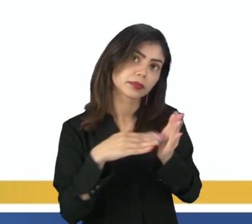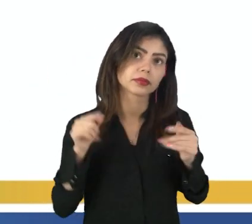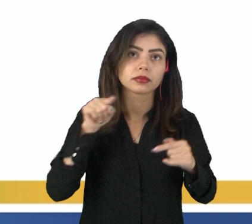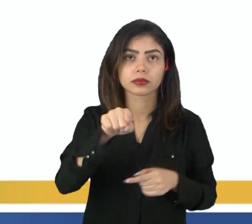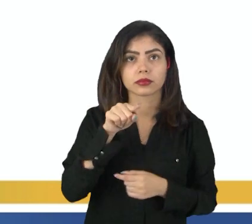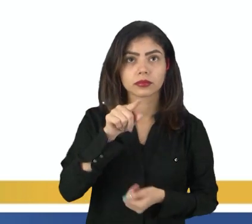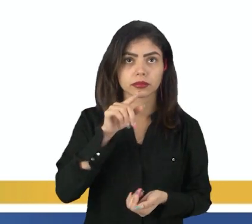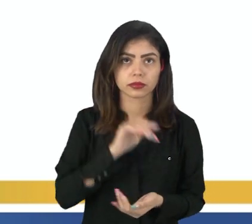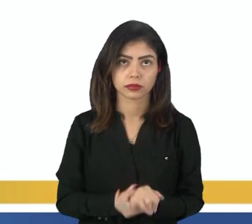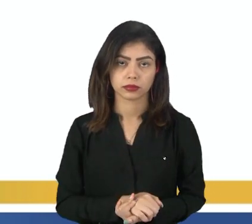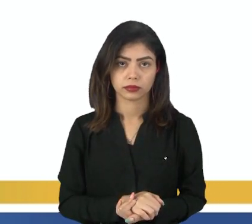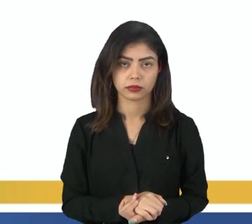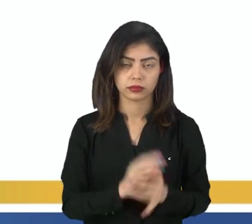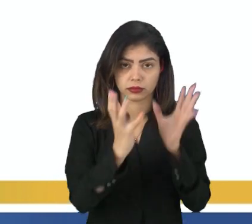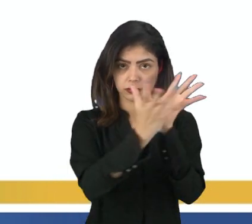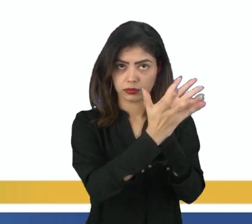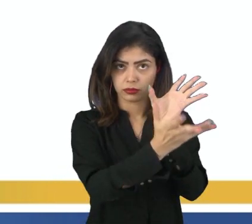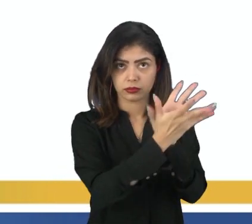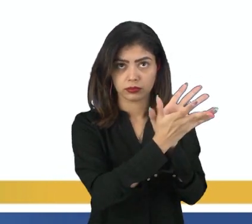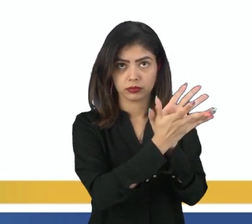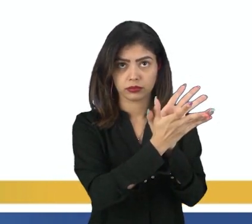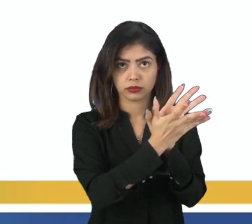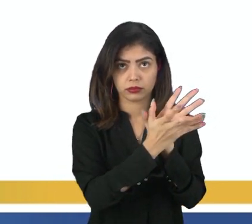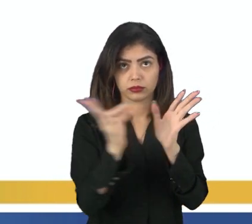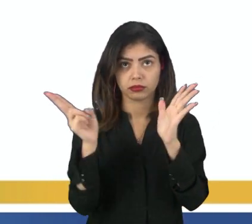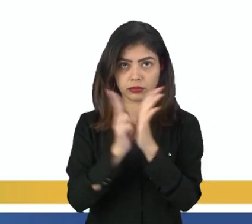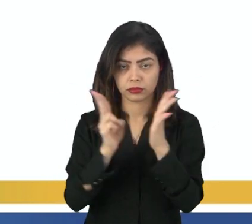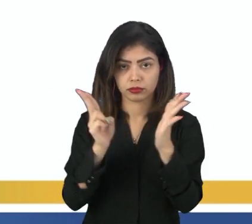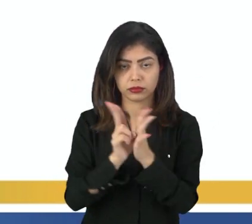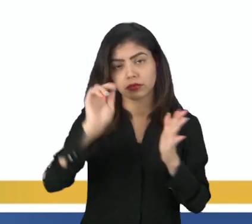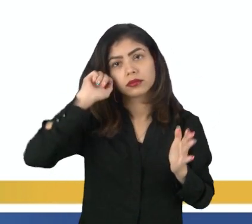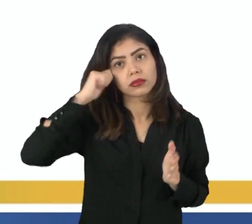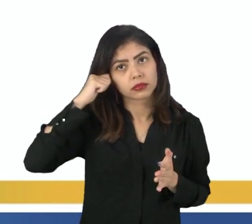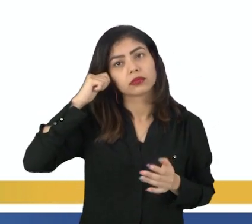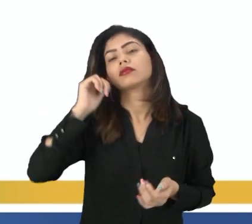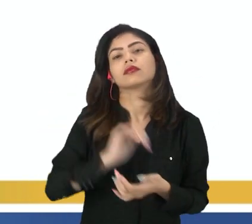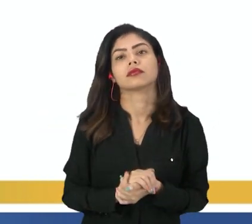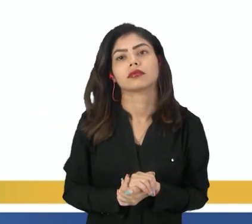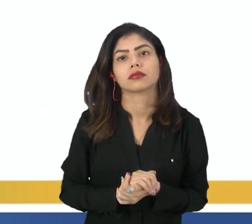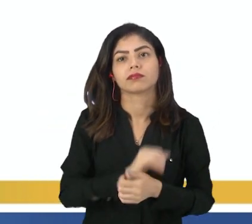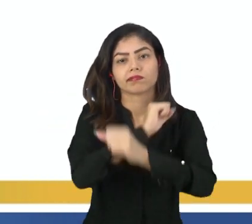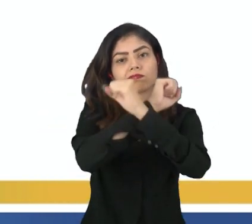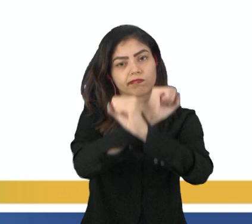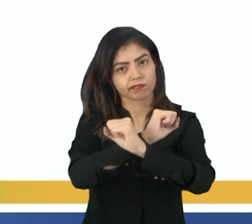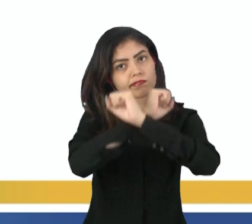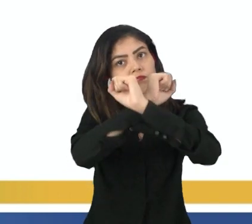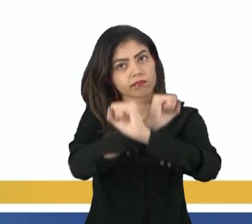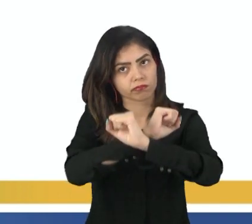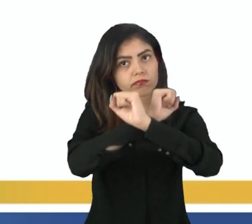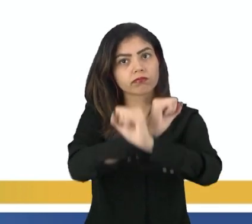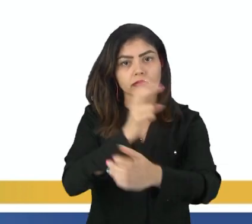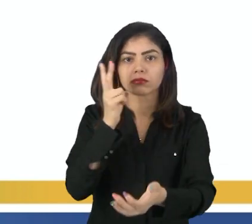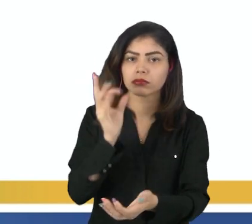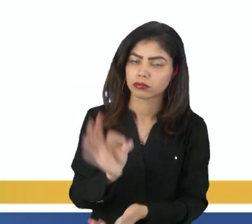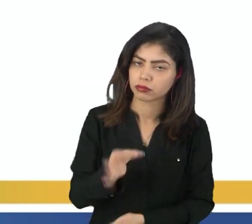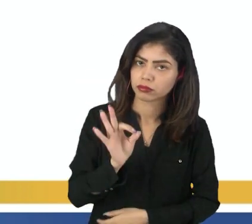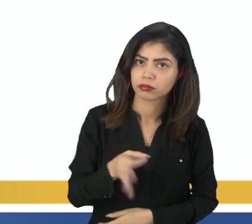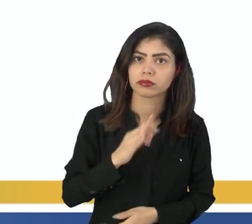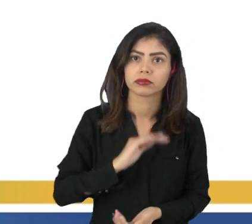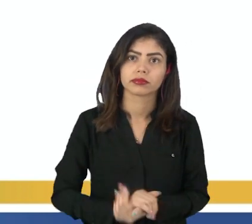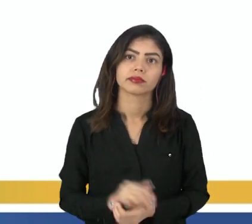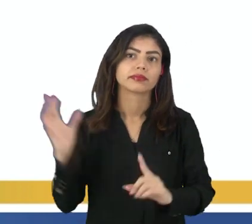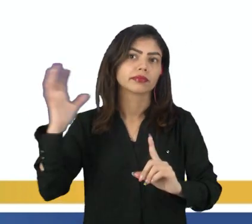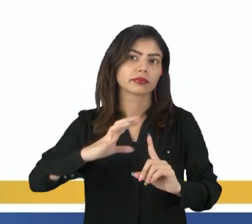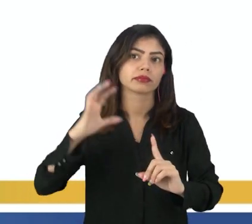aí esse grupo de índios e negros estavam totalmente subordinados e, com certeza,